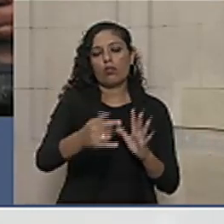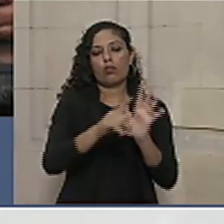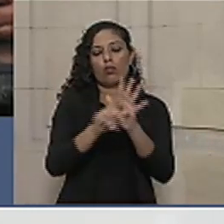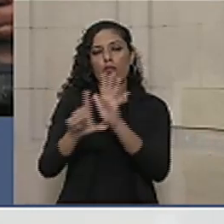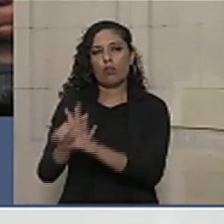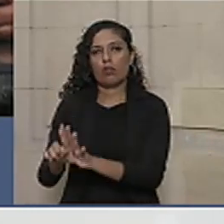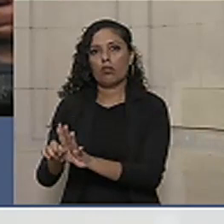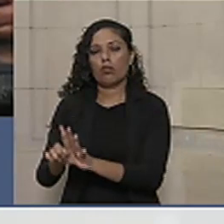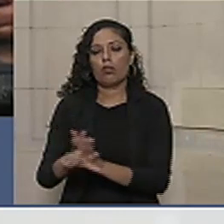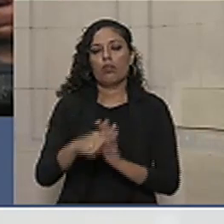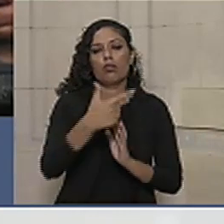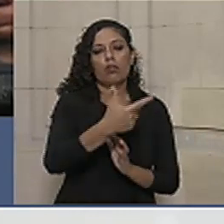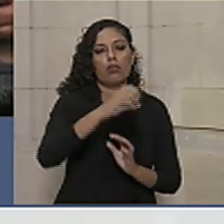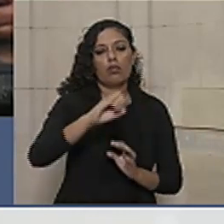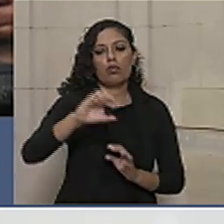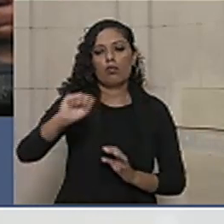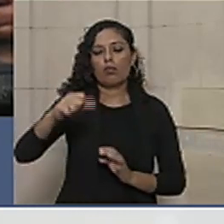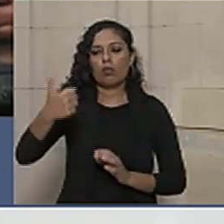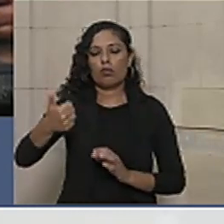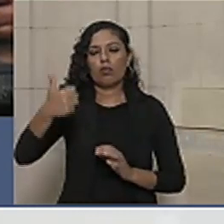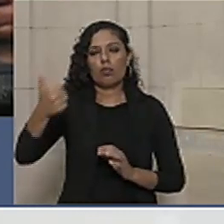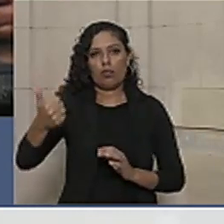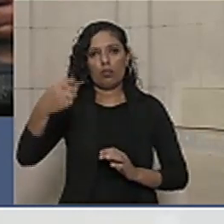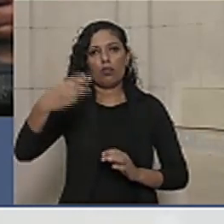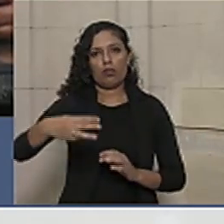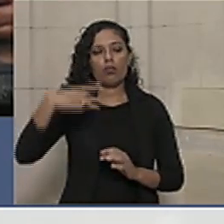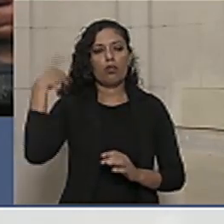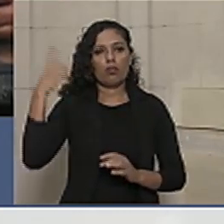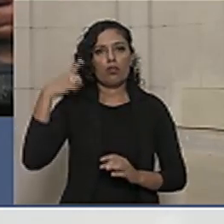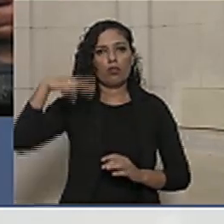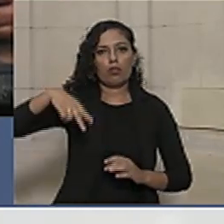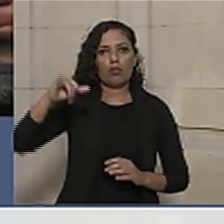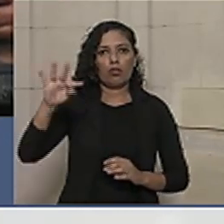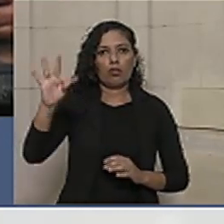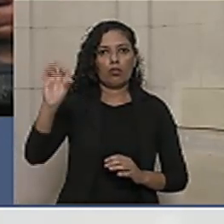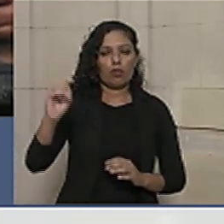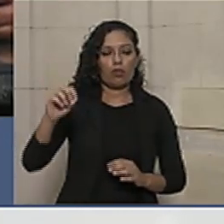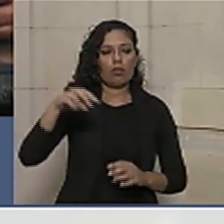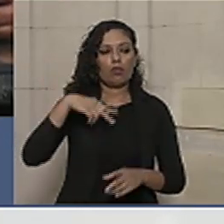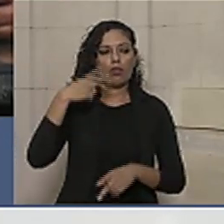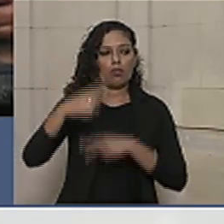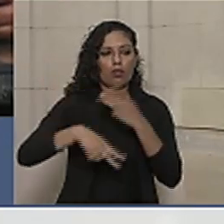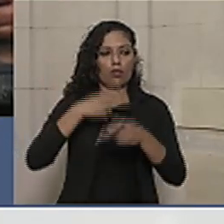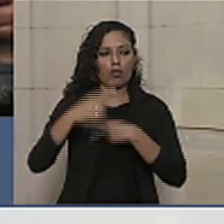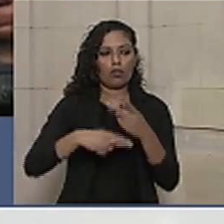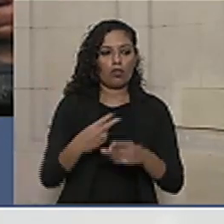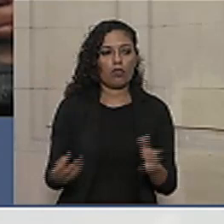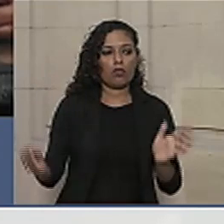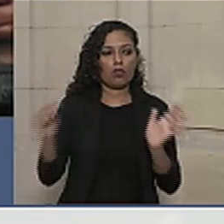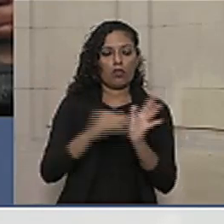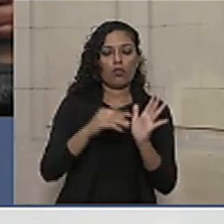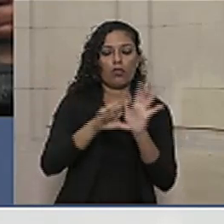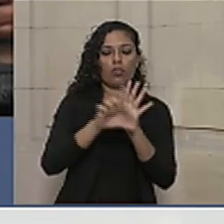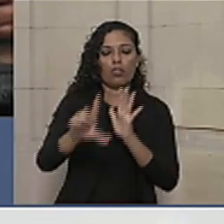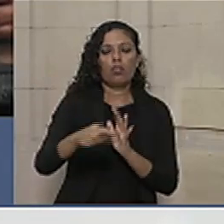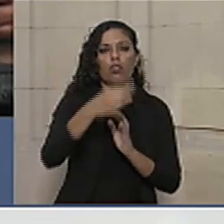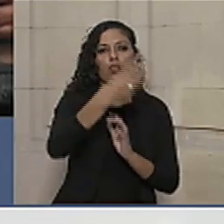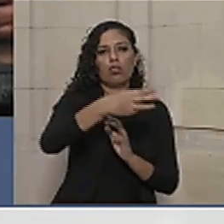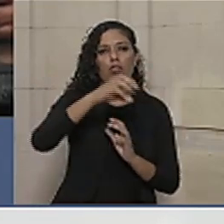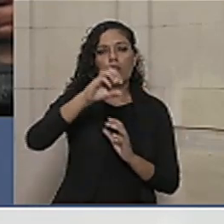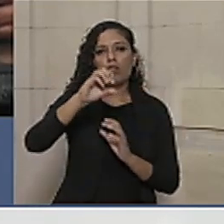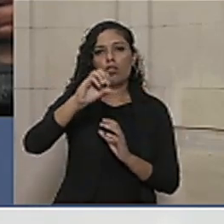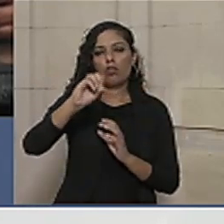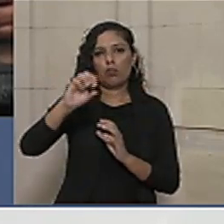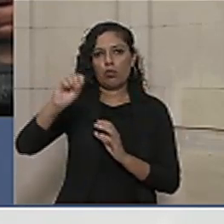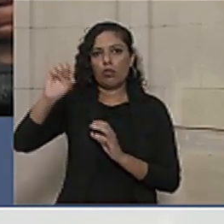Projeto de Lei 2081-2013, de autoria do deputado Nilton Salomão, que acrescenta dispositivos da Lei 3008, de 9 de julho